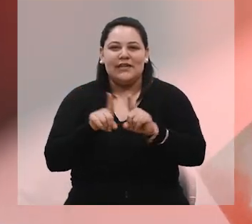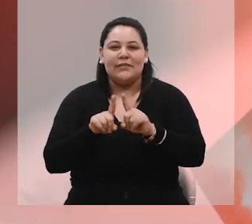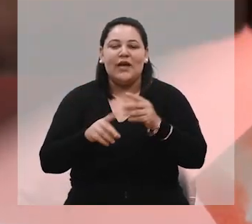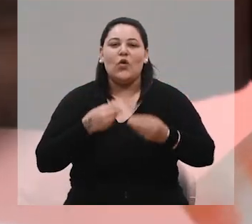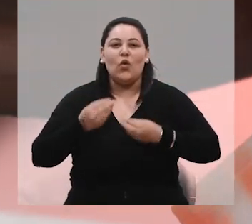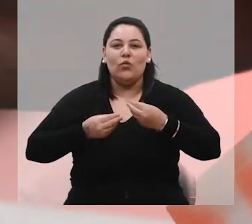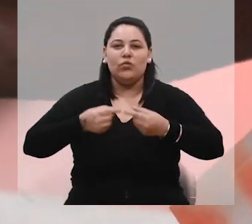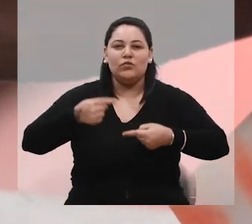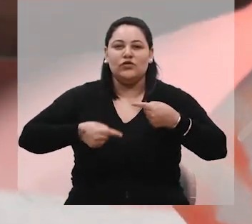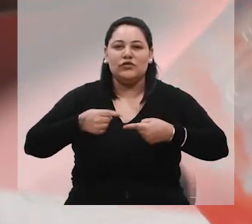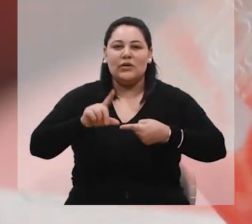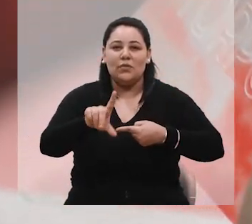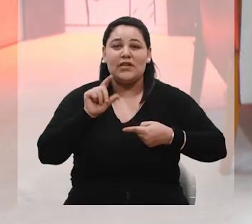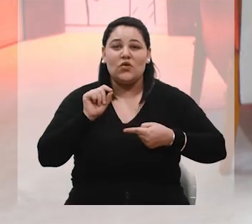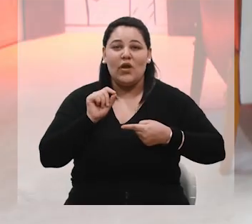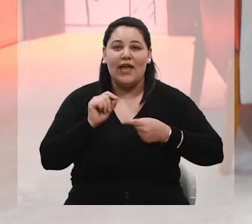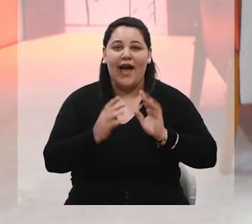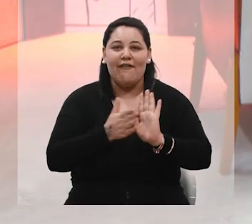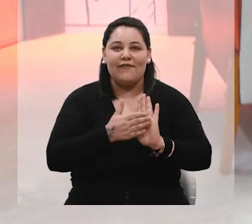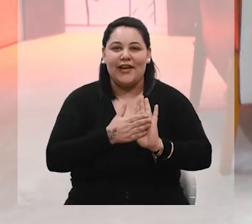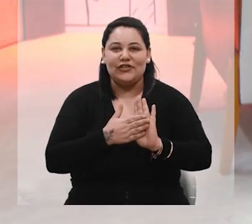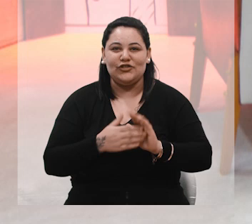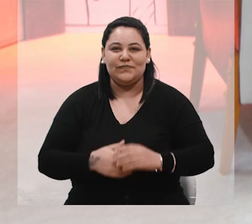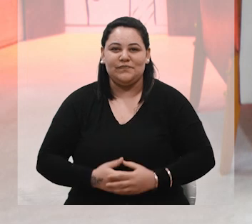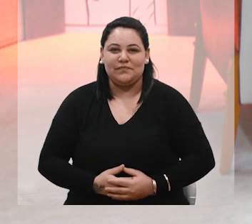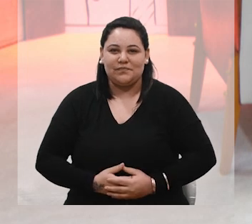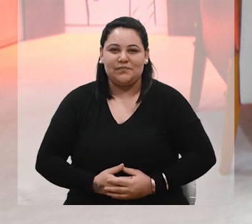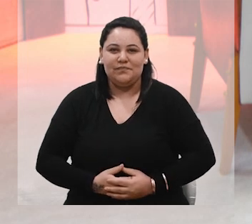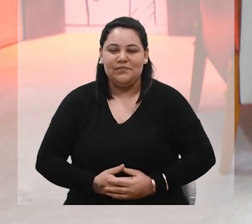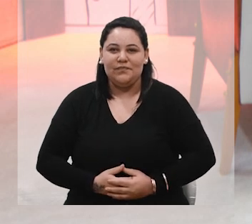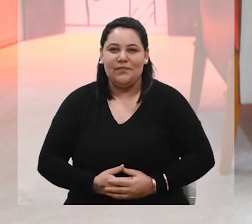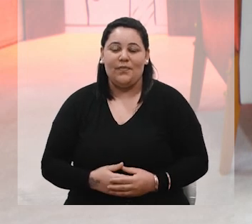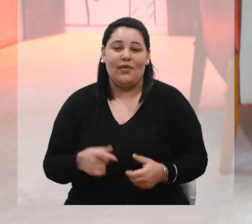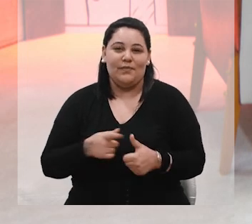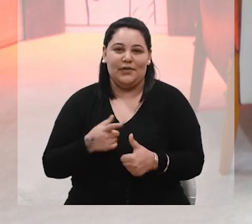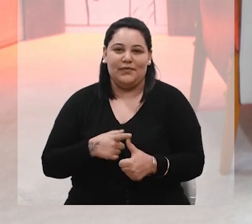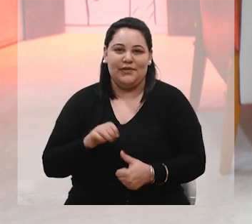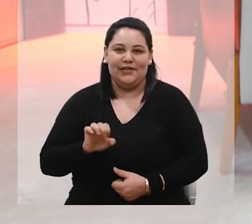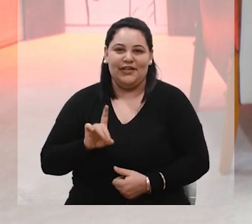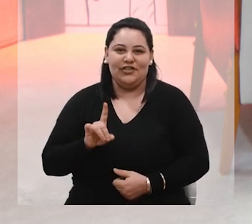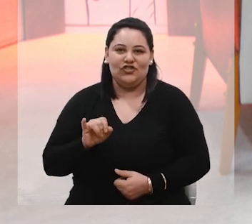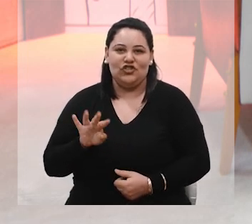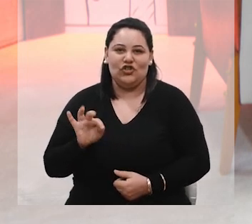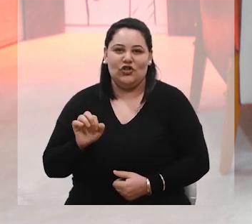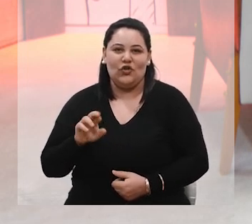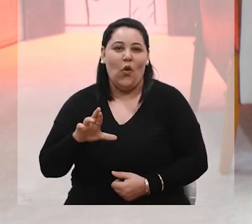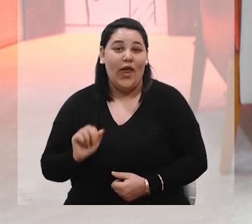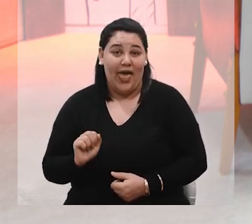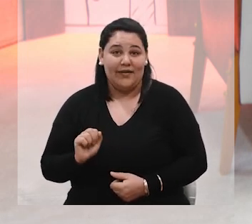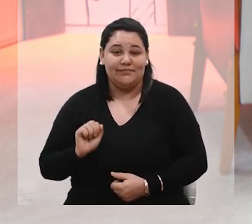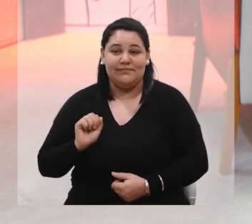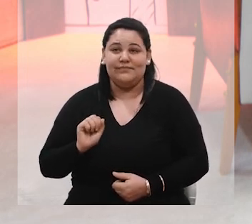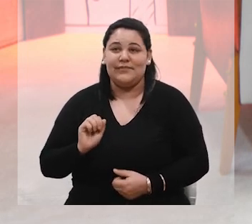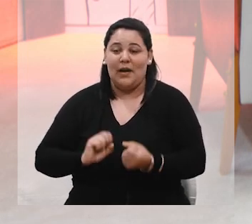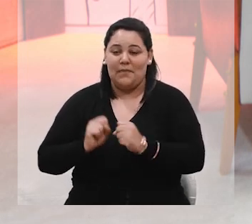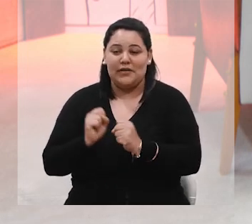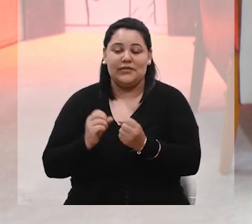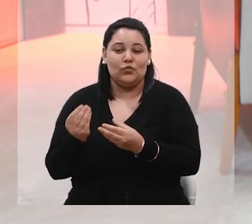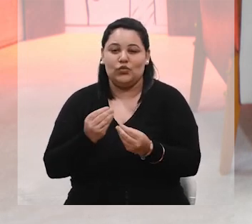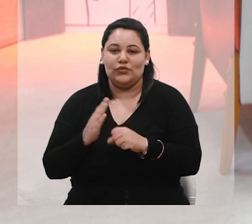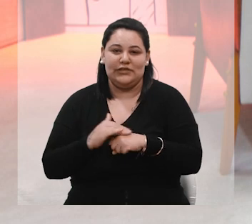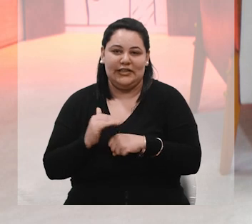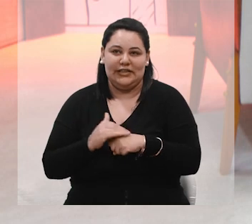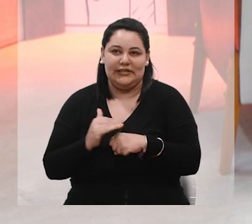Como é que foi a discussão da capa? Bom, primeiro que a editora é muito generosa em vários aspectos,